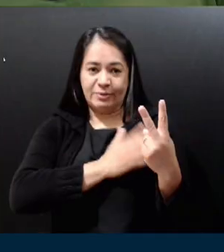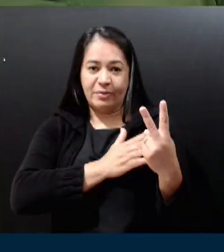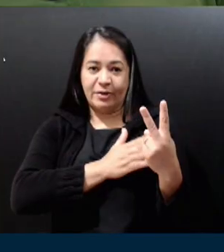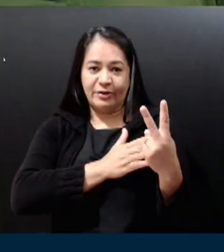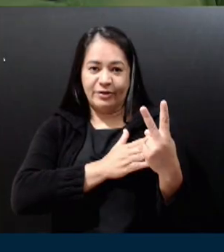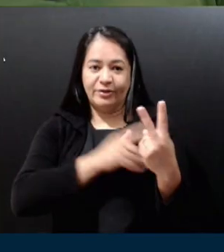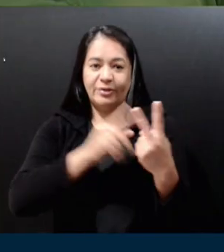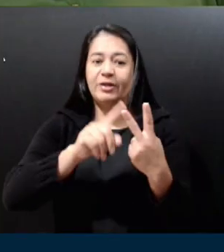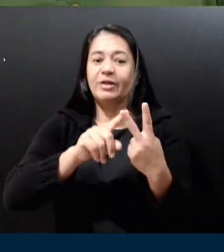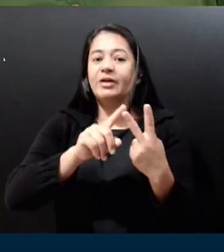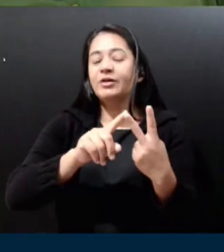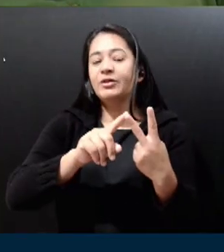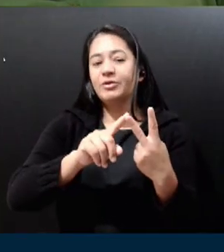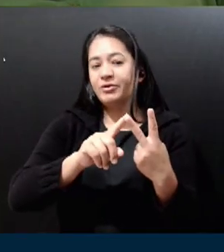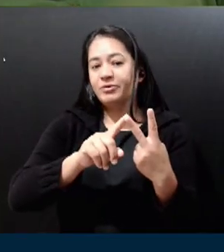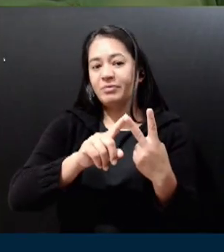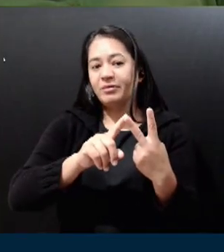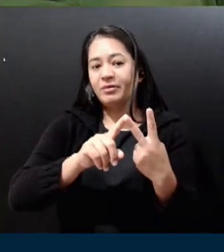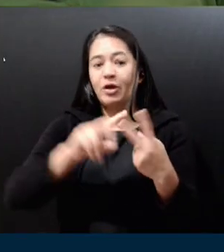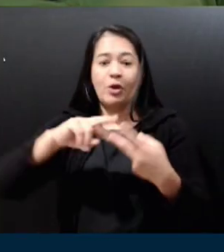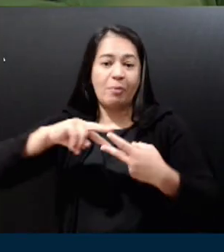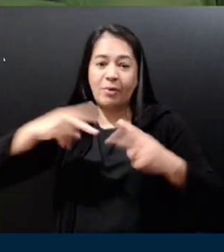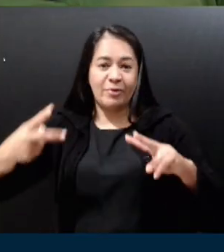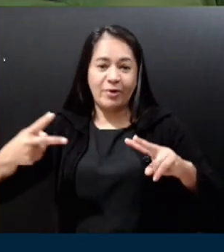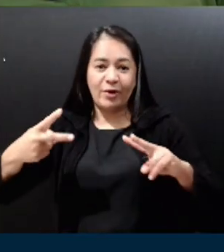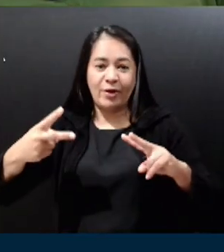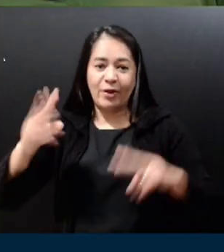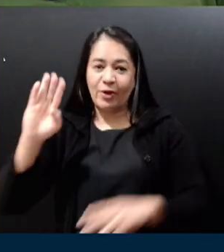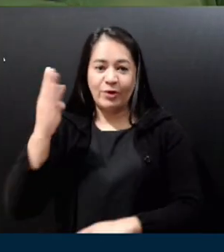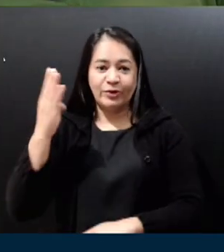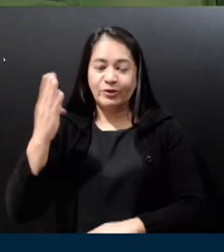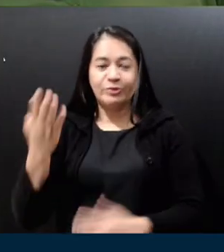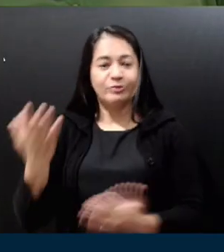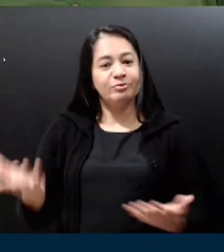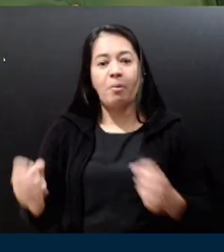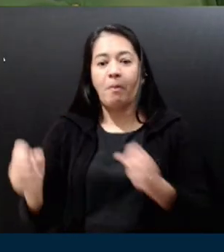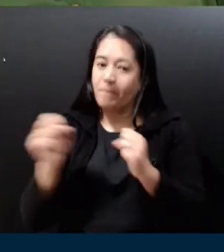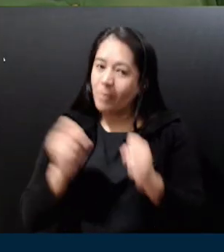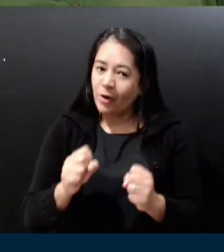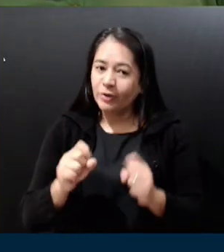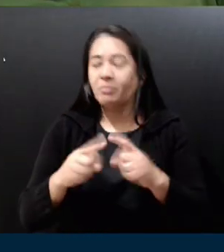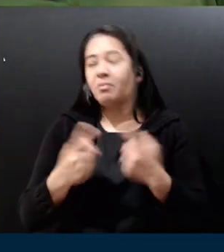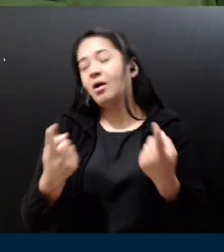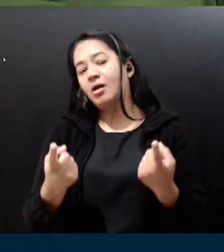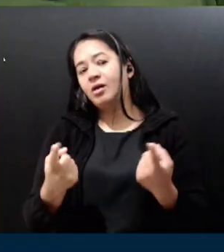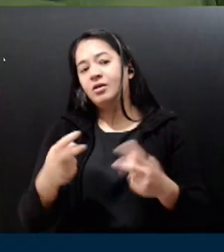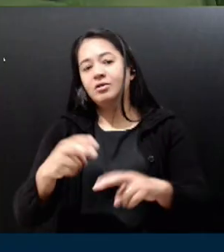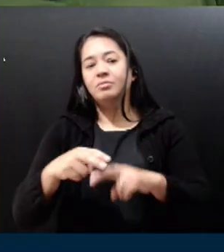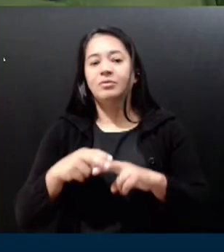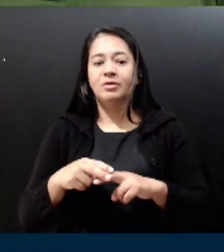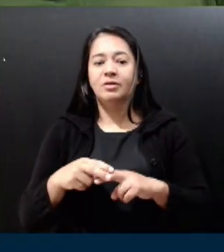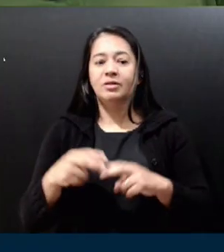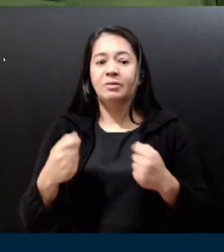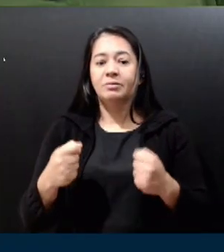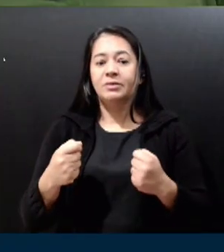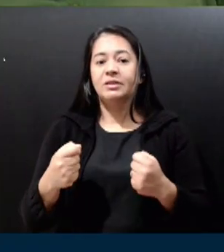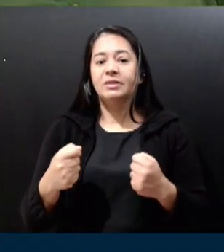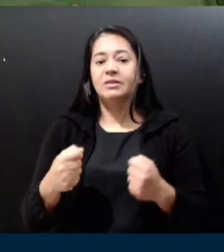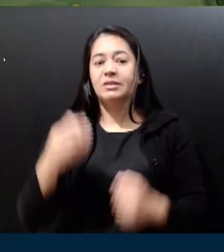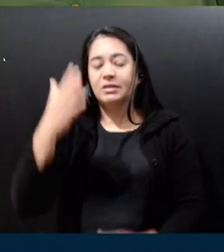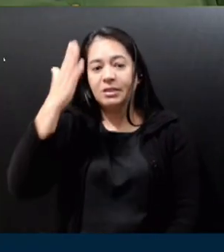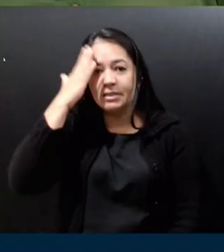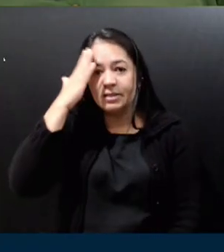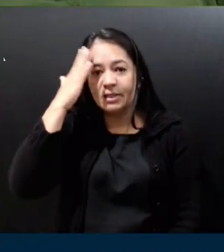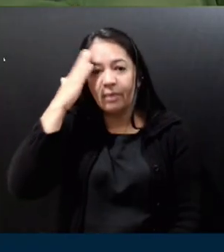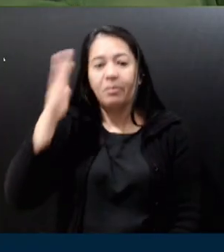pai biológico, não precisa retirar. Então, mas para isso, você precisa ter a anuência, a ciência do pai biológico. Se esse